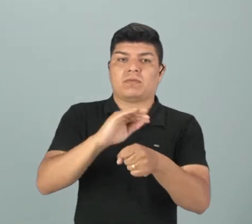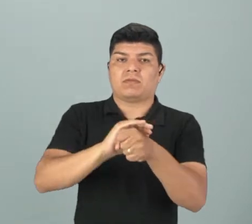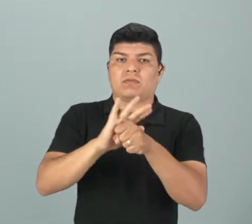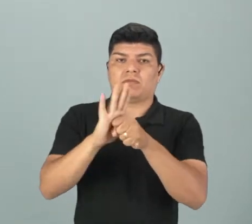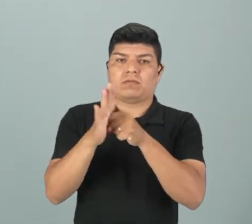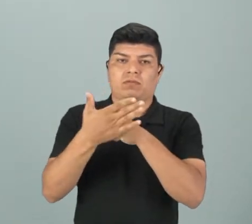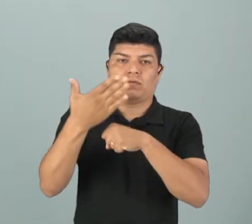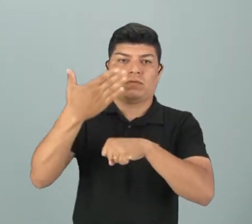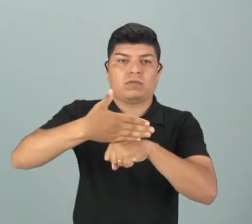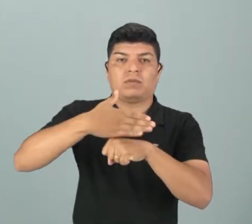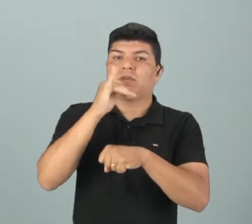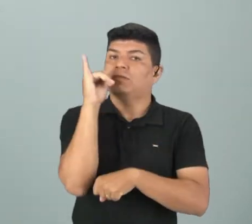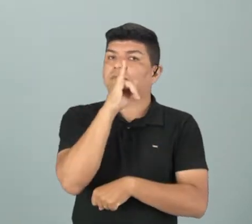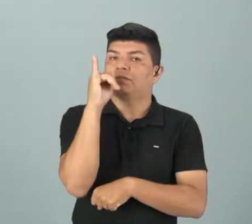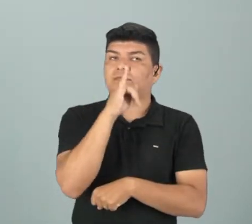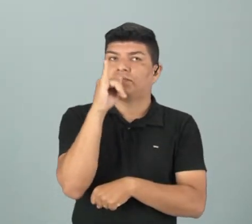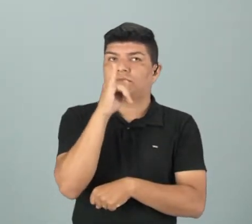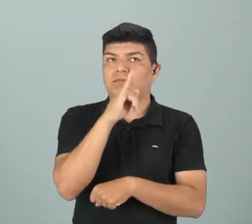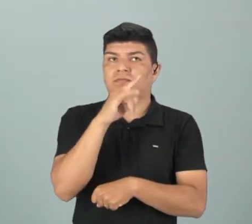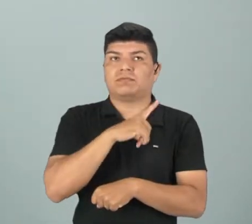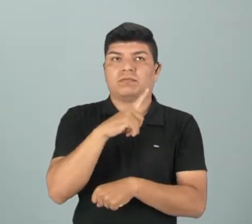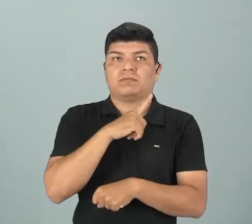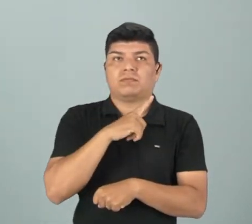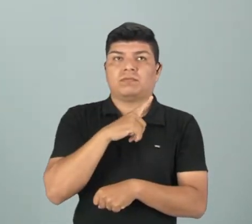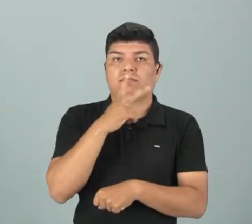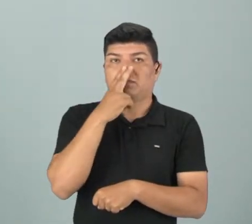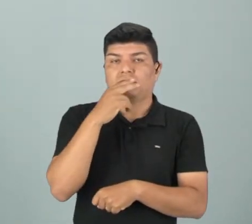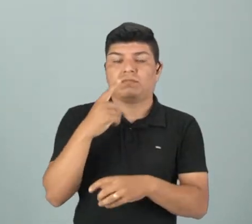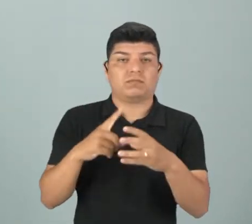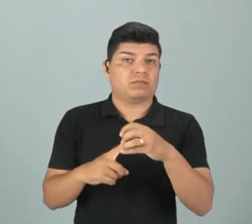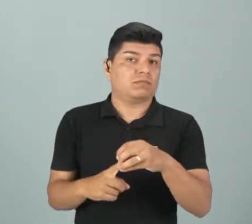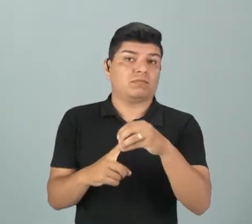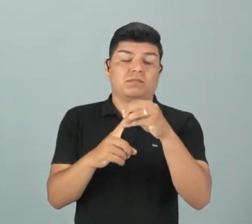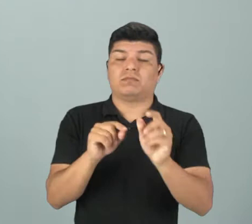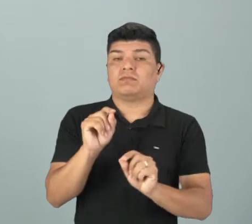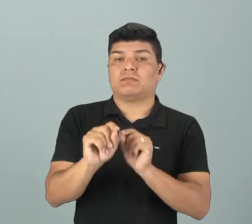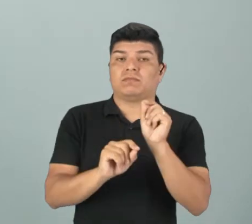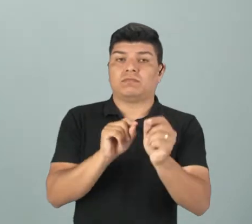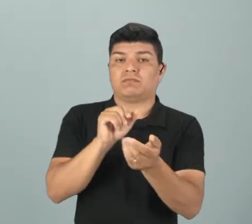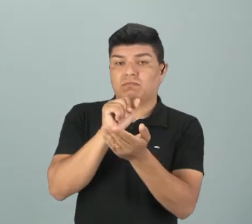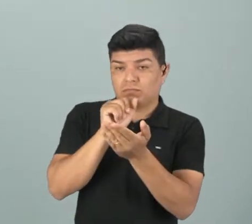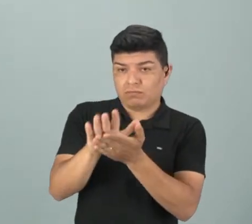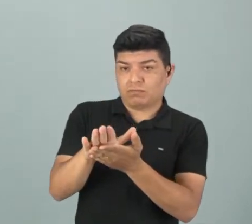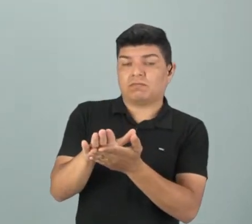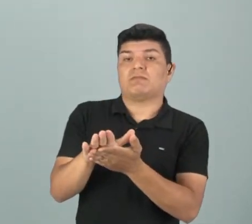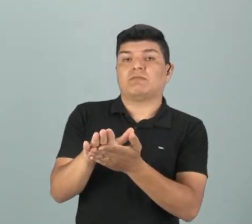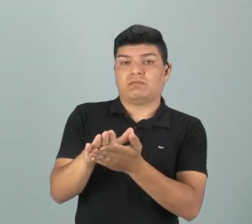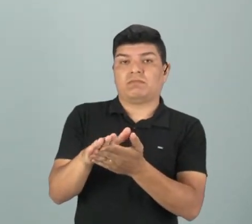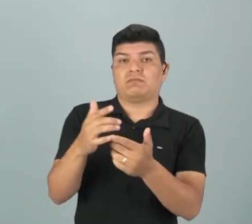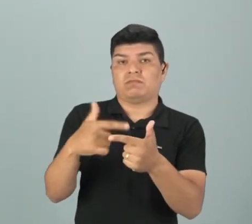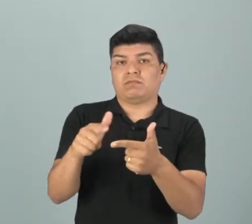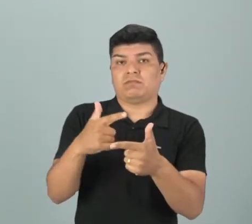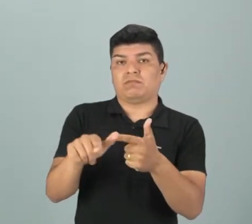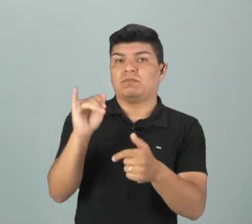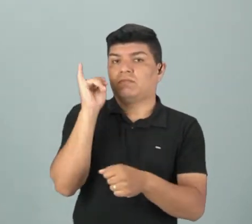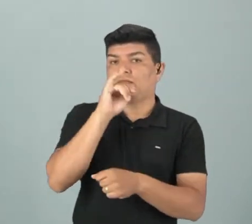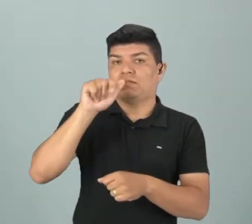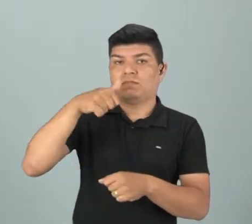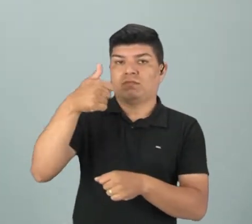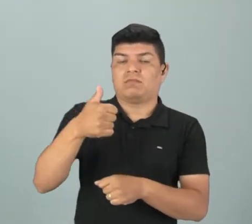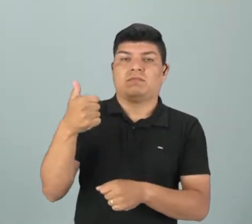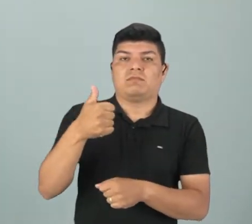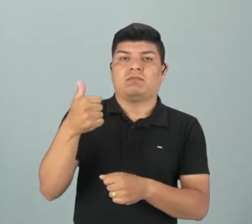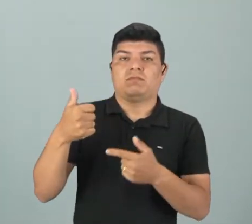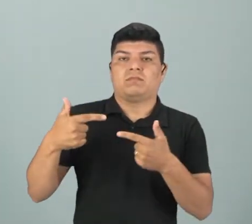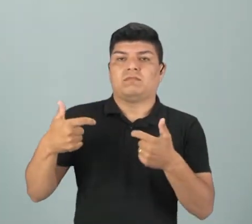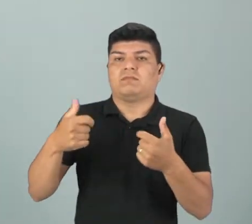Itália, esse movimento fascista, ele teve essa peculiaridade que foi tirar a Itália da crise pós Primeira Guerra Mundial, mas